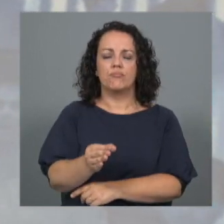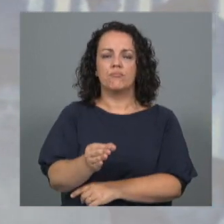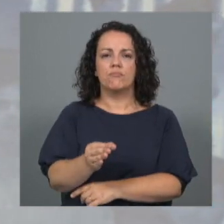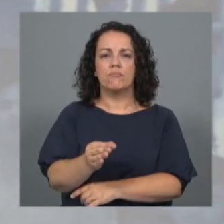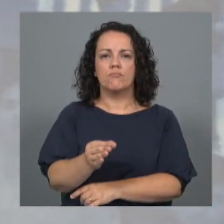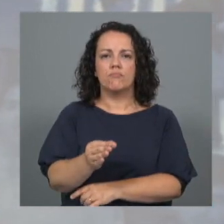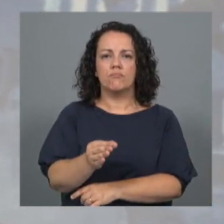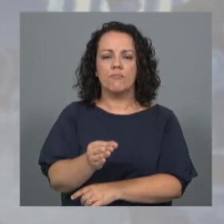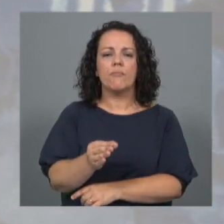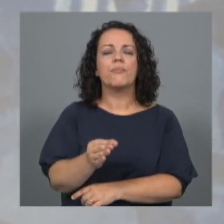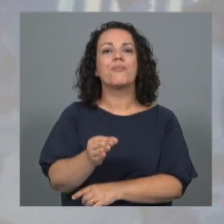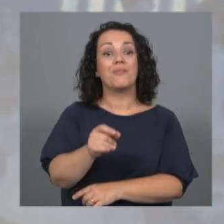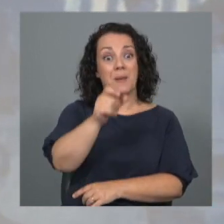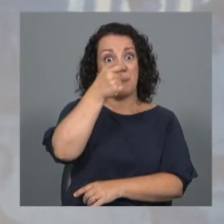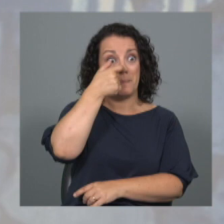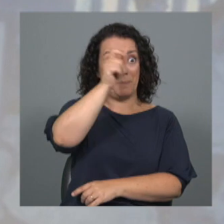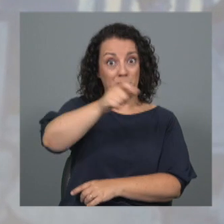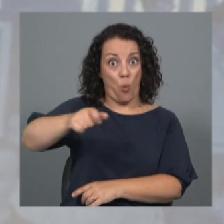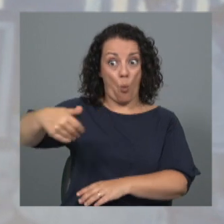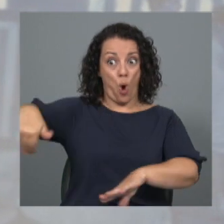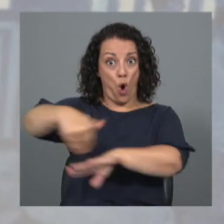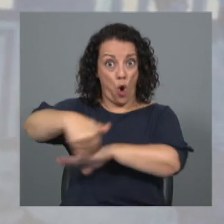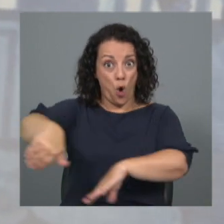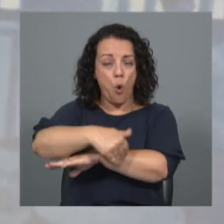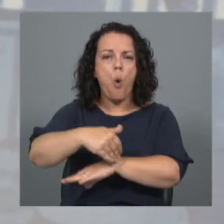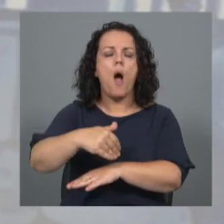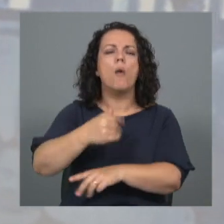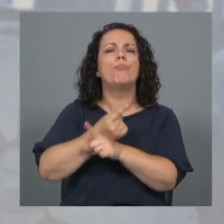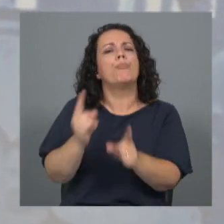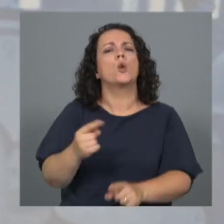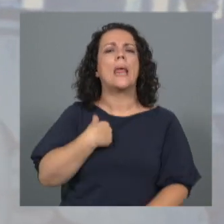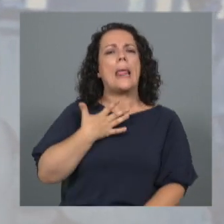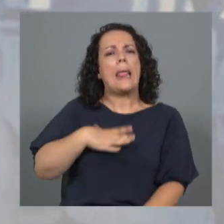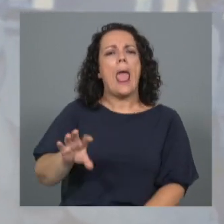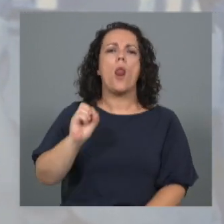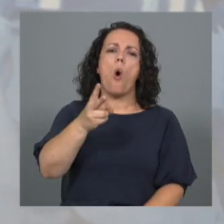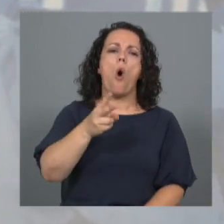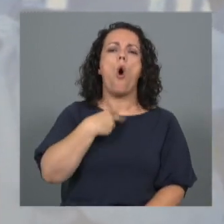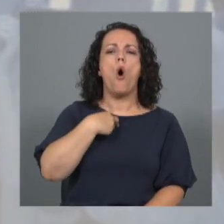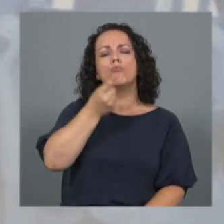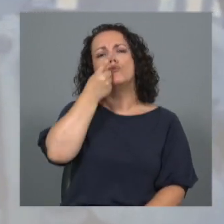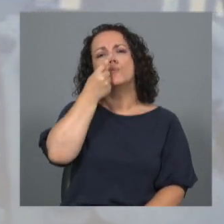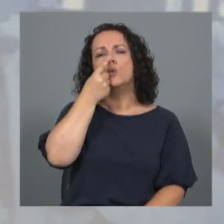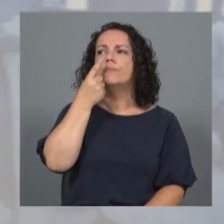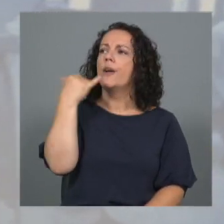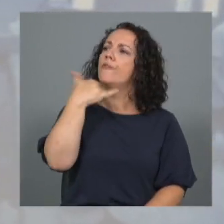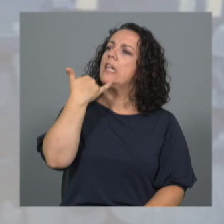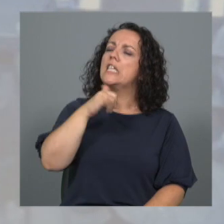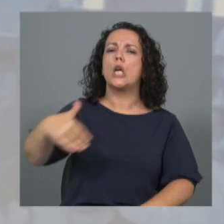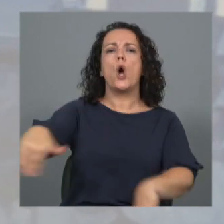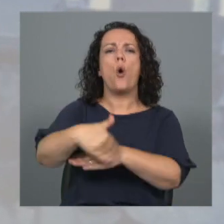que ninguém está nesta condição porque quer ou porque o faz feliz. No limite, ninguém é feliz nesta